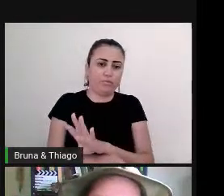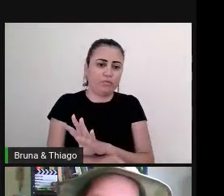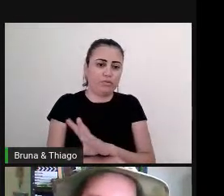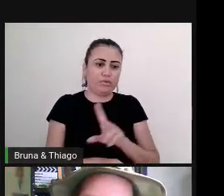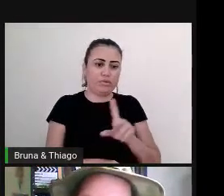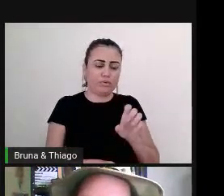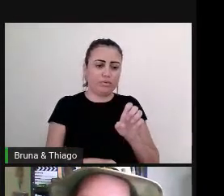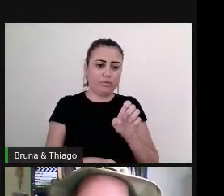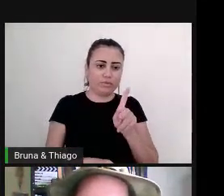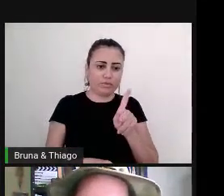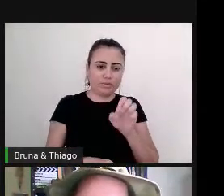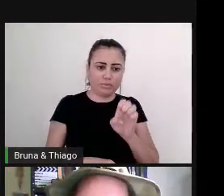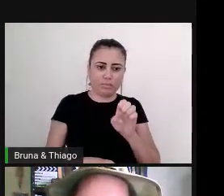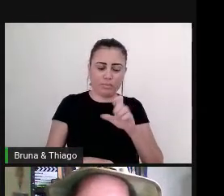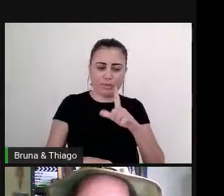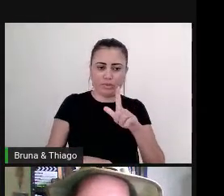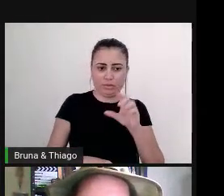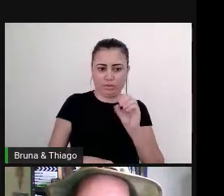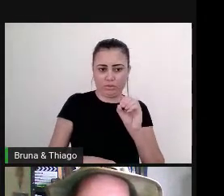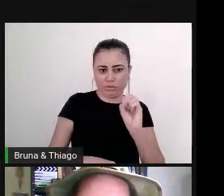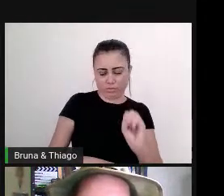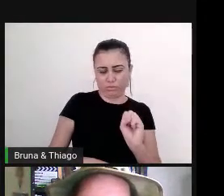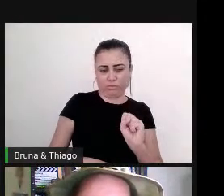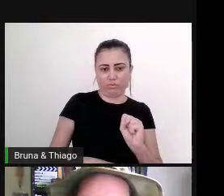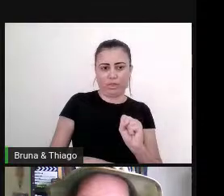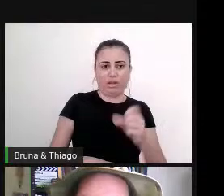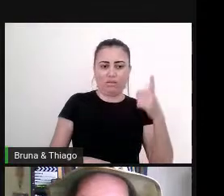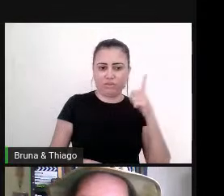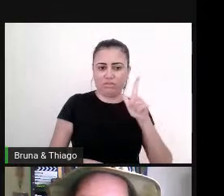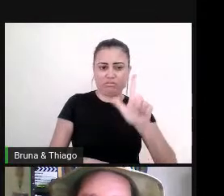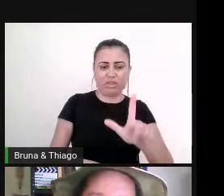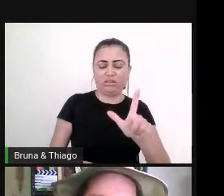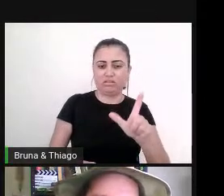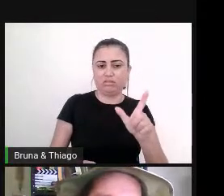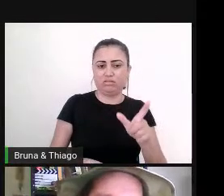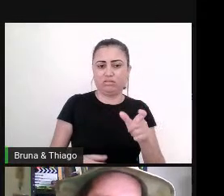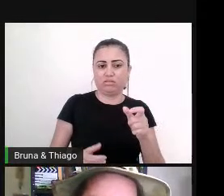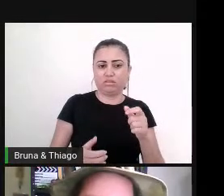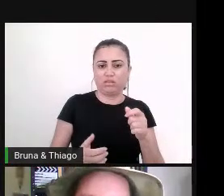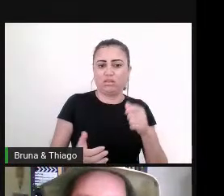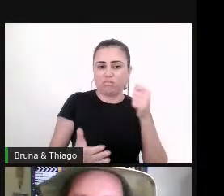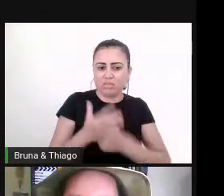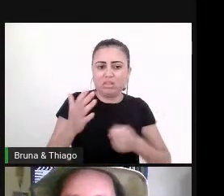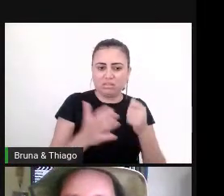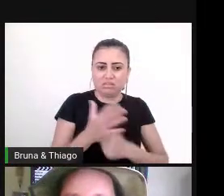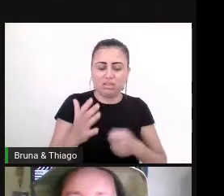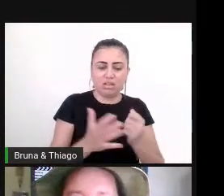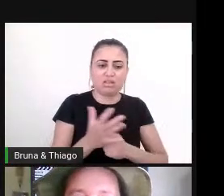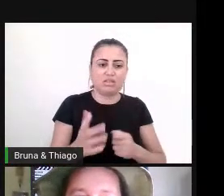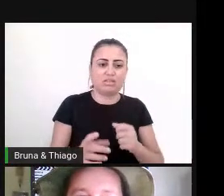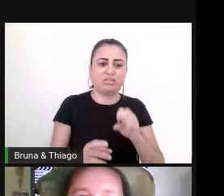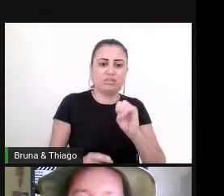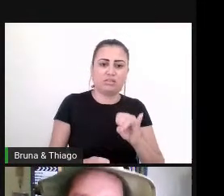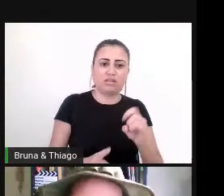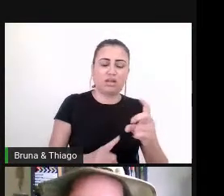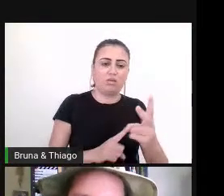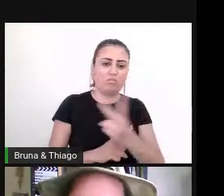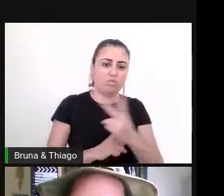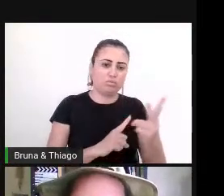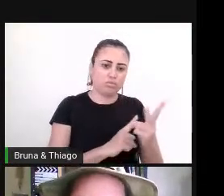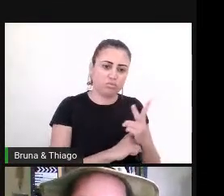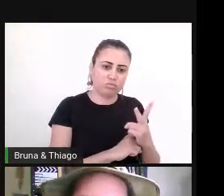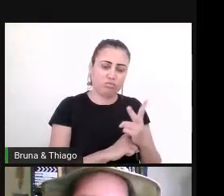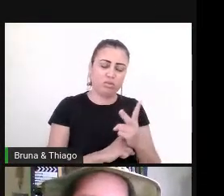vai tentar se defender. Aqui também, tá vendo? O neutro, ela fica nessa posição. Essas fotos são do professor Simon de